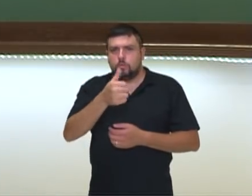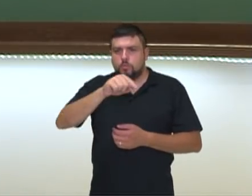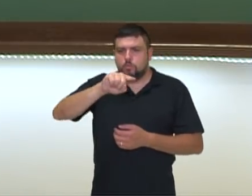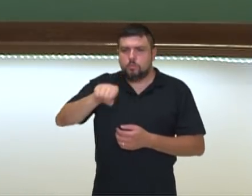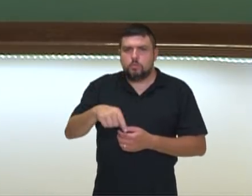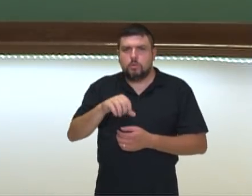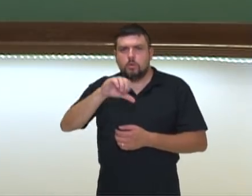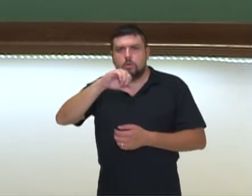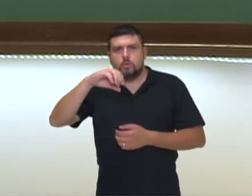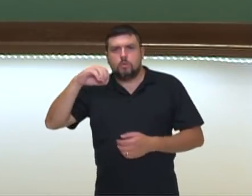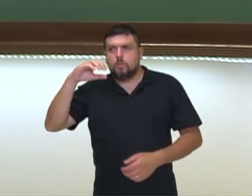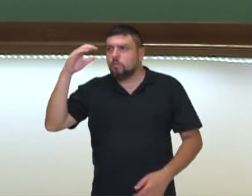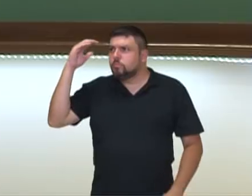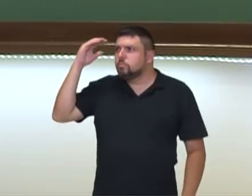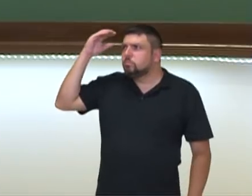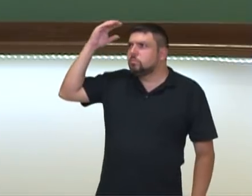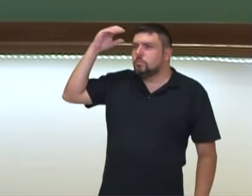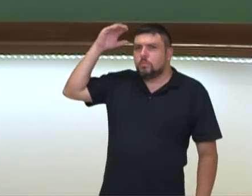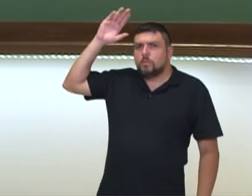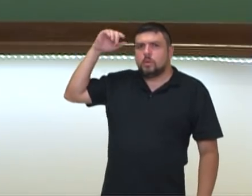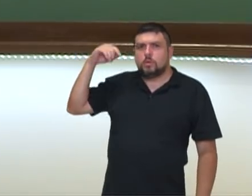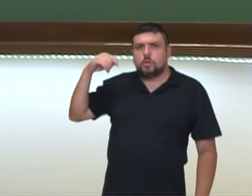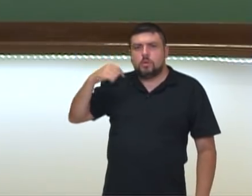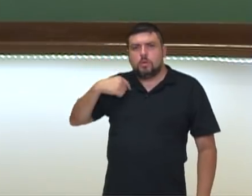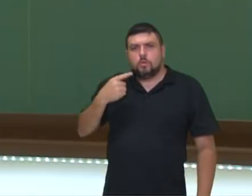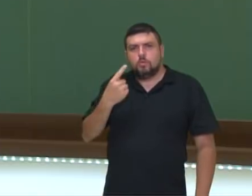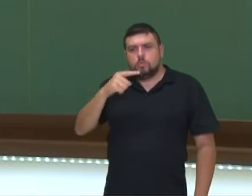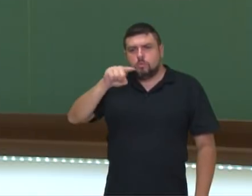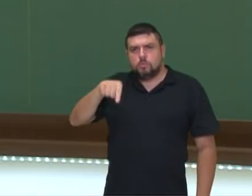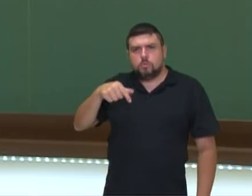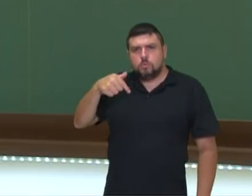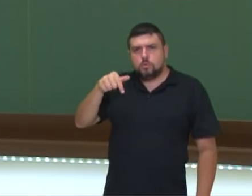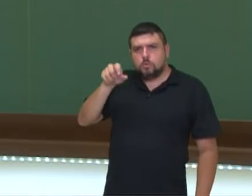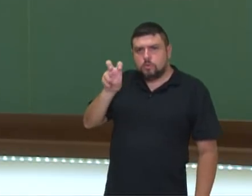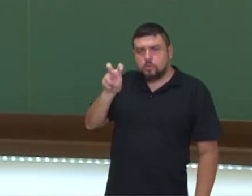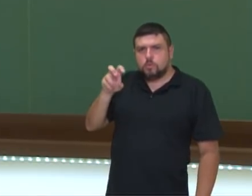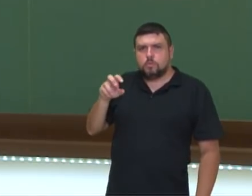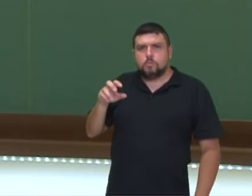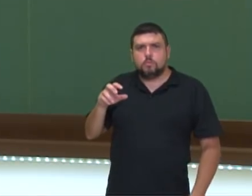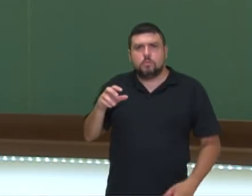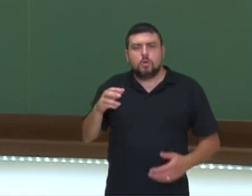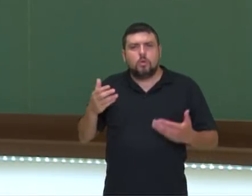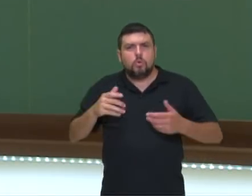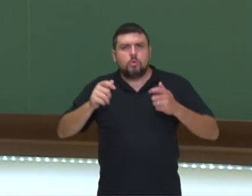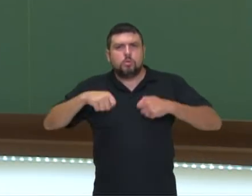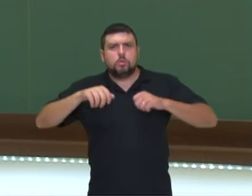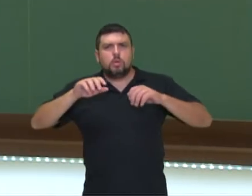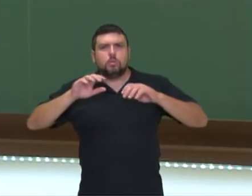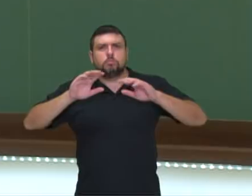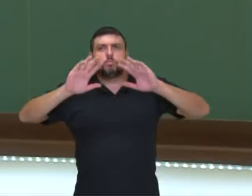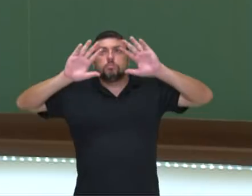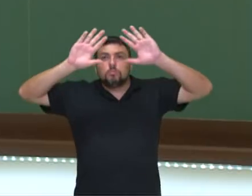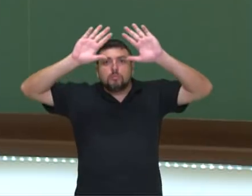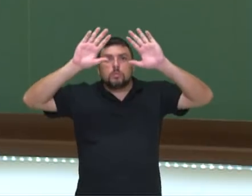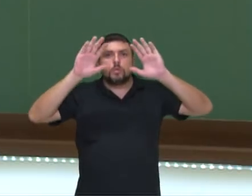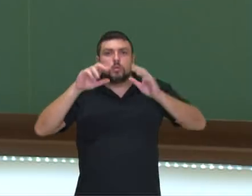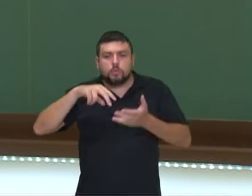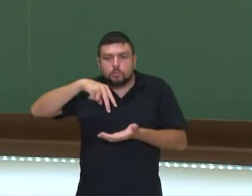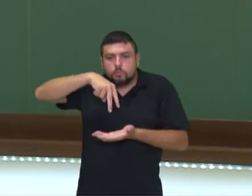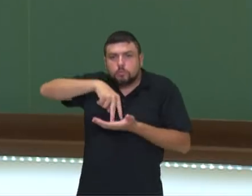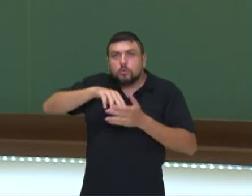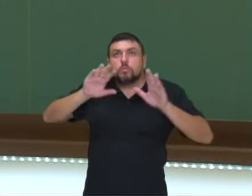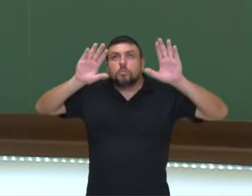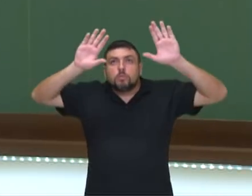eu, que tenho 1,75 m. Ou seja, a gente poderia hoje jogar bloqueando mesmo não sendo uma pessoa de